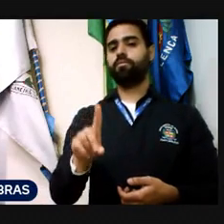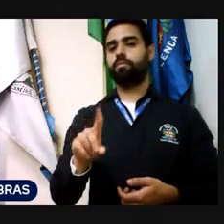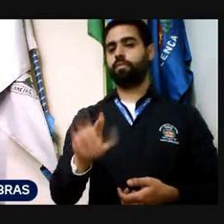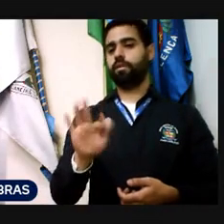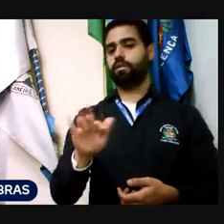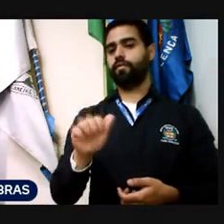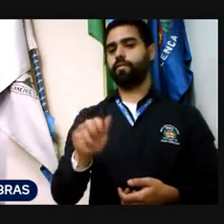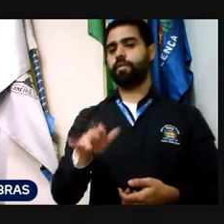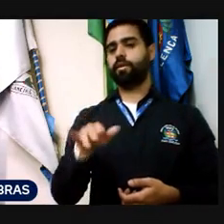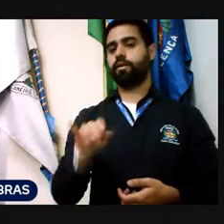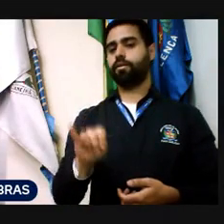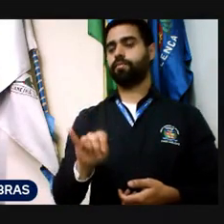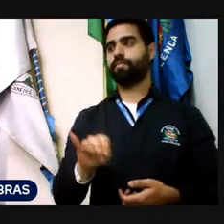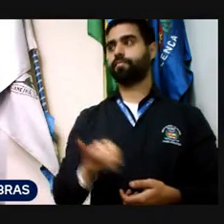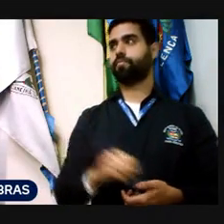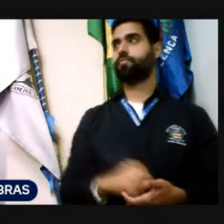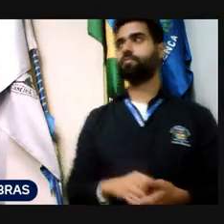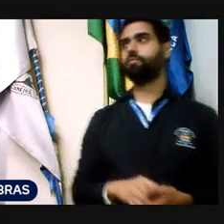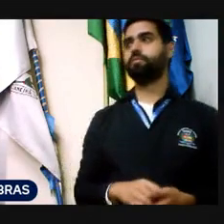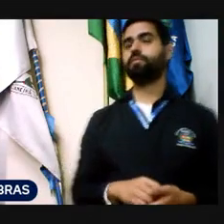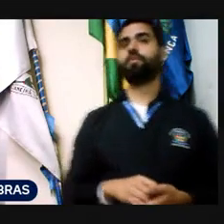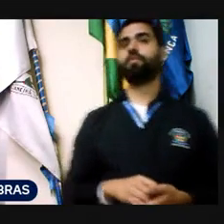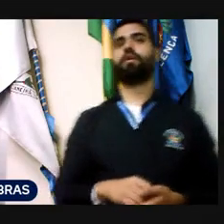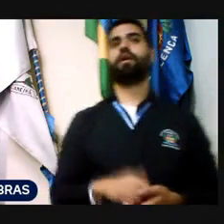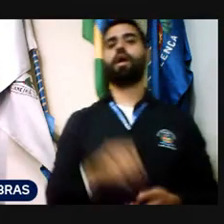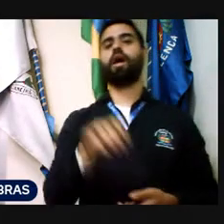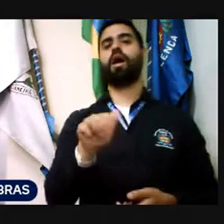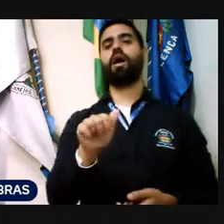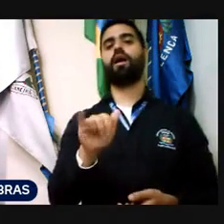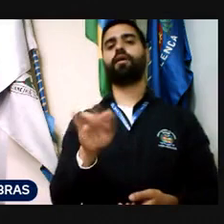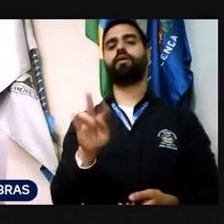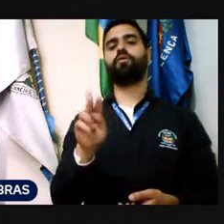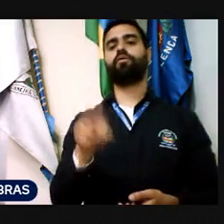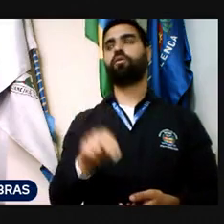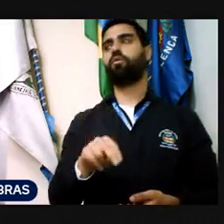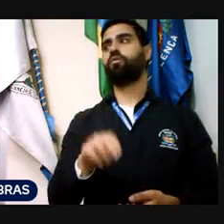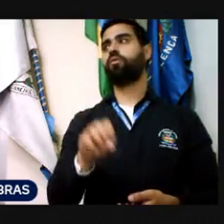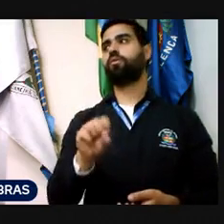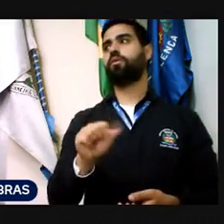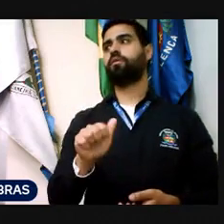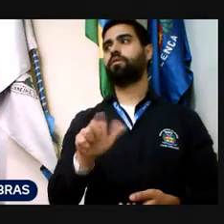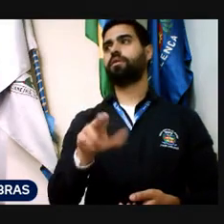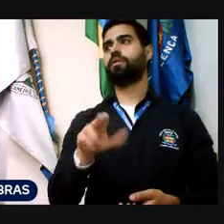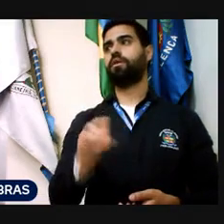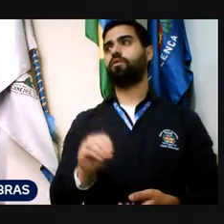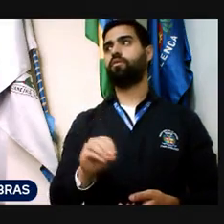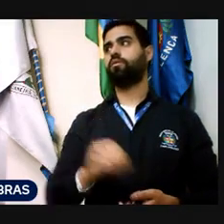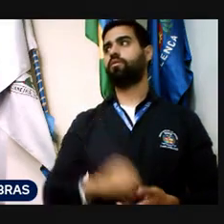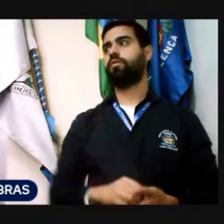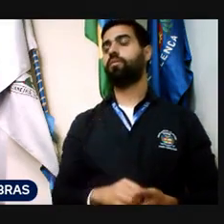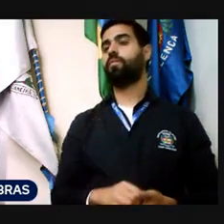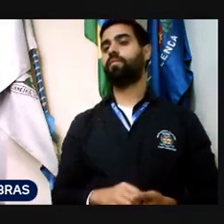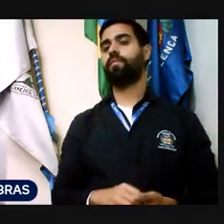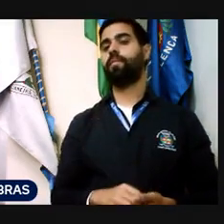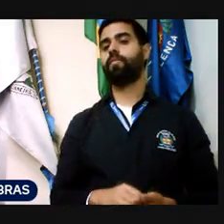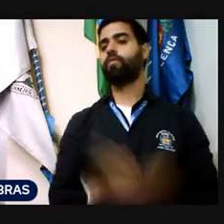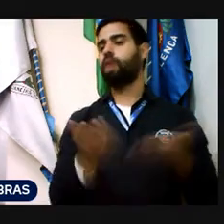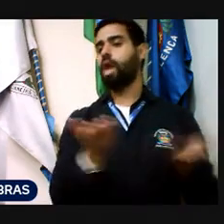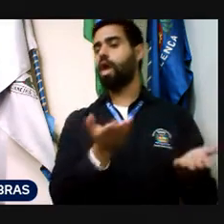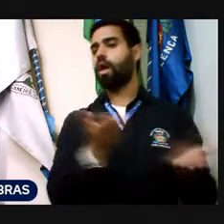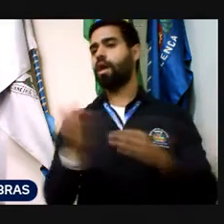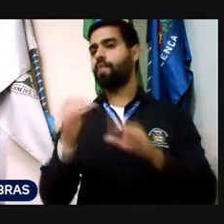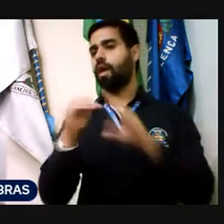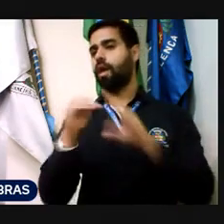Vasconcelos, vereador Ailton Batista, vereador Saulo Correia, estão deferidas e